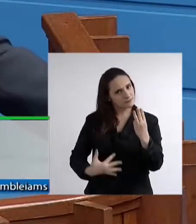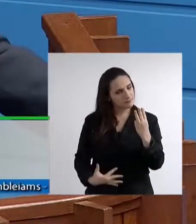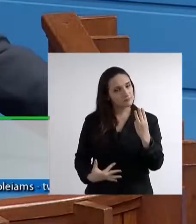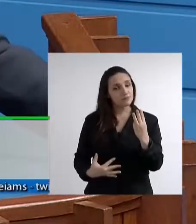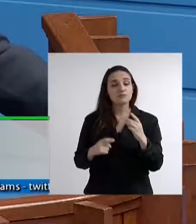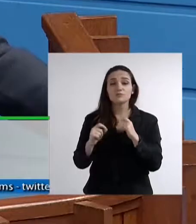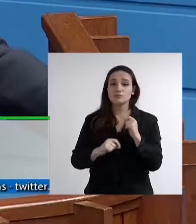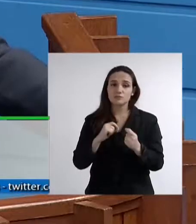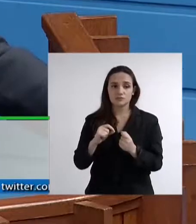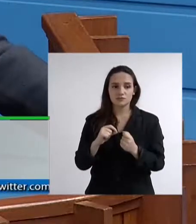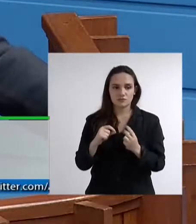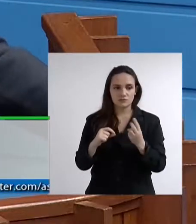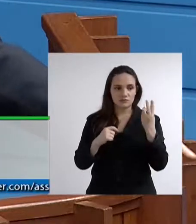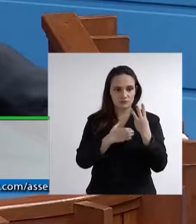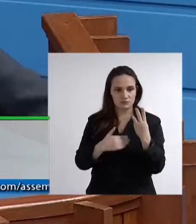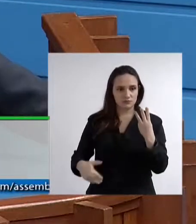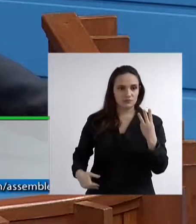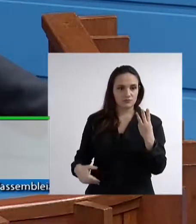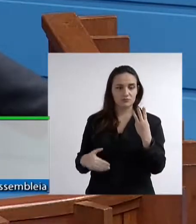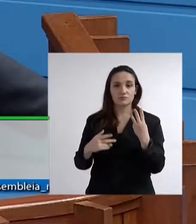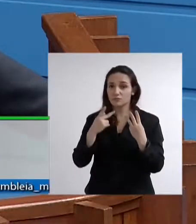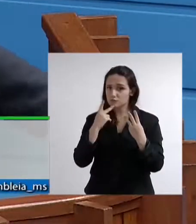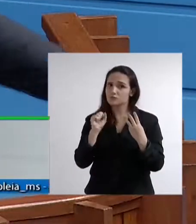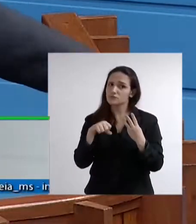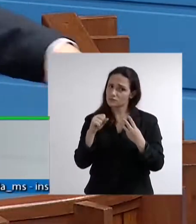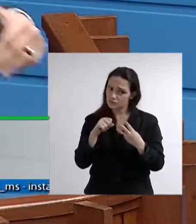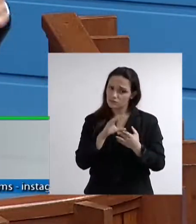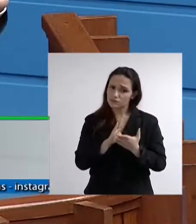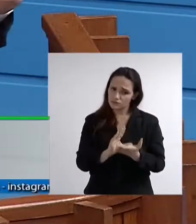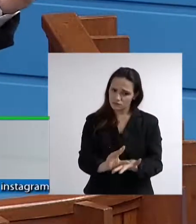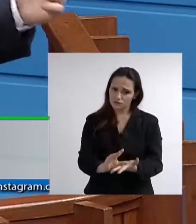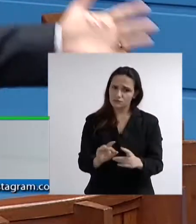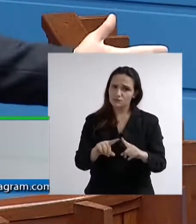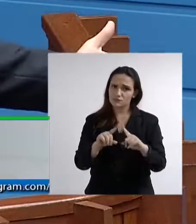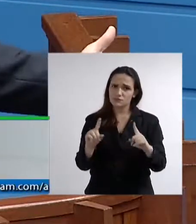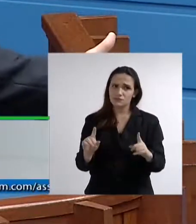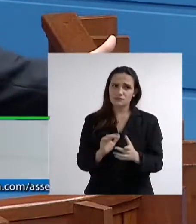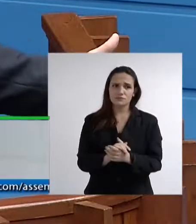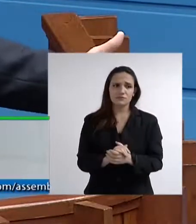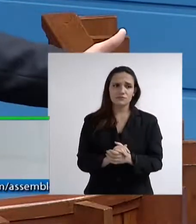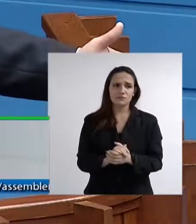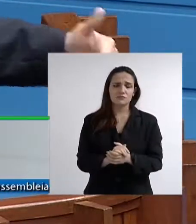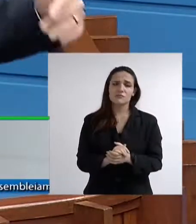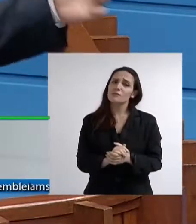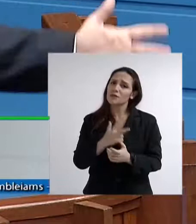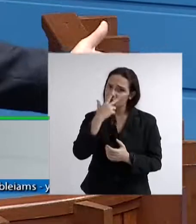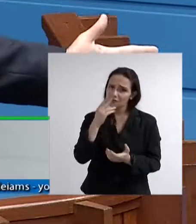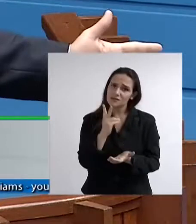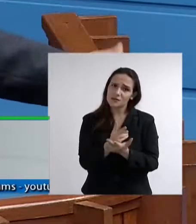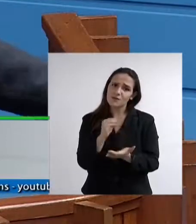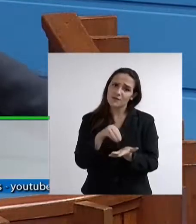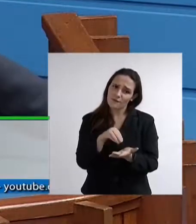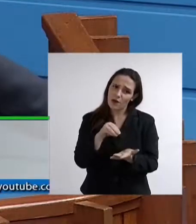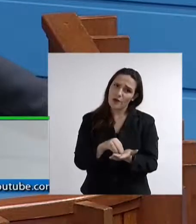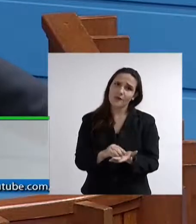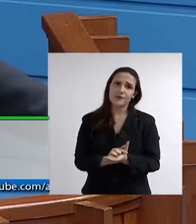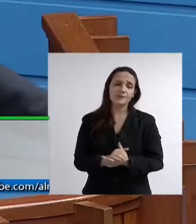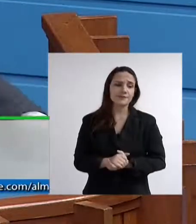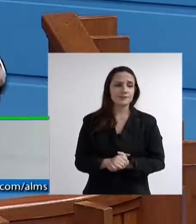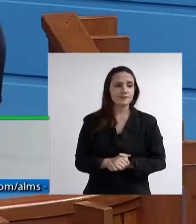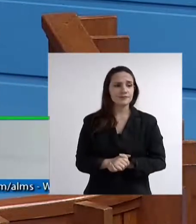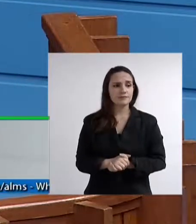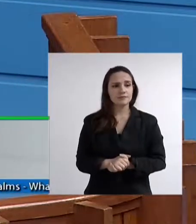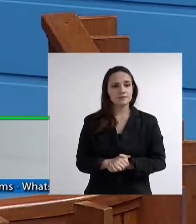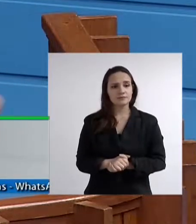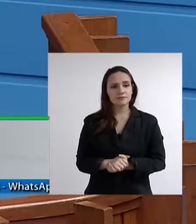de que os repasses são feitos, mas nunca são satisfatórios, suficientes, e